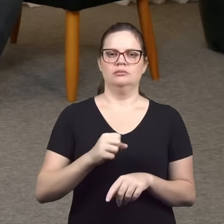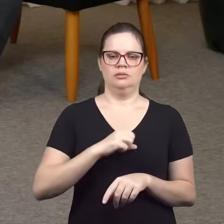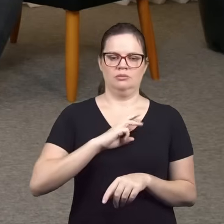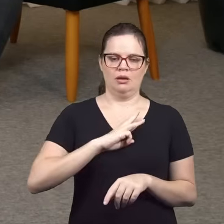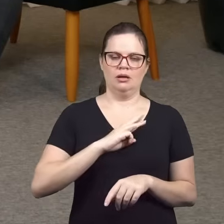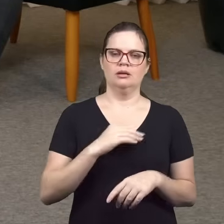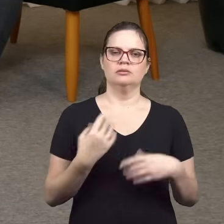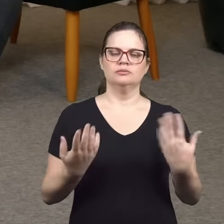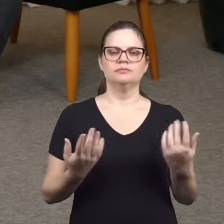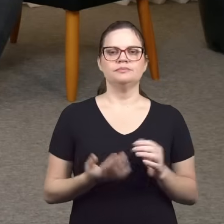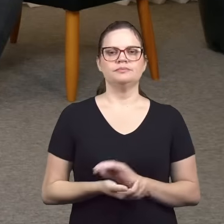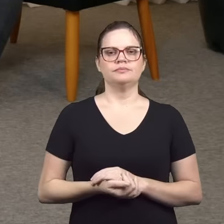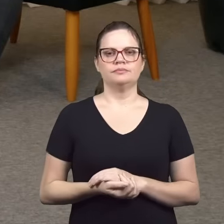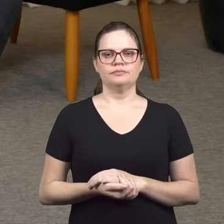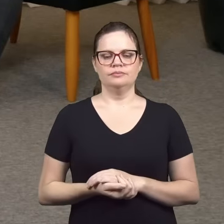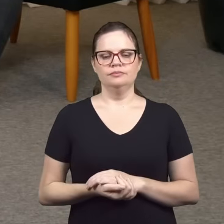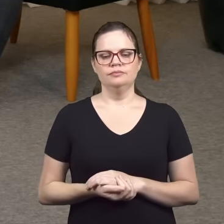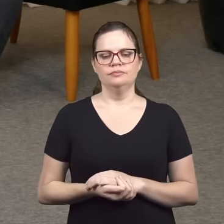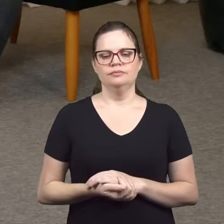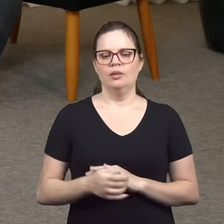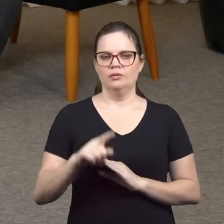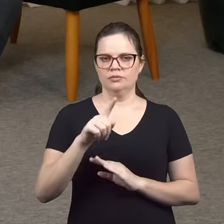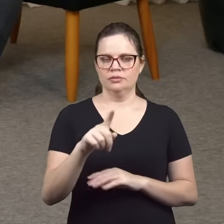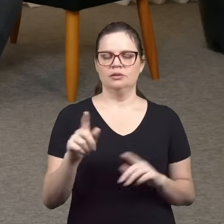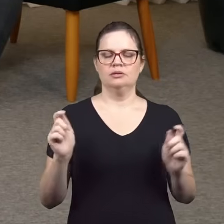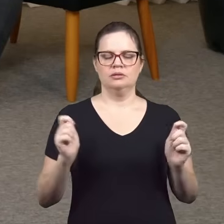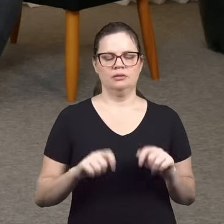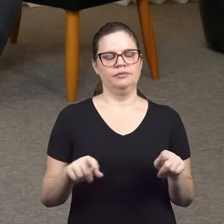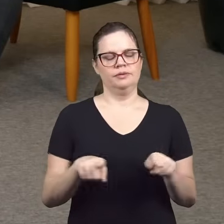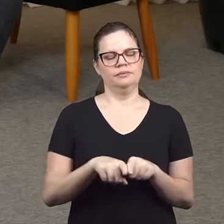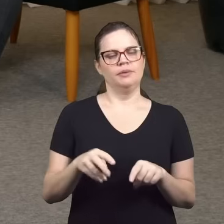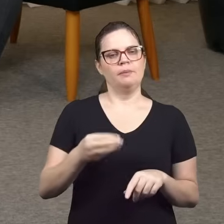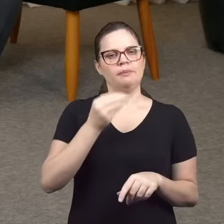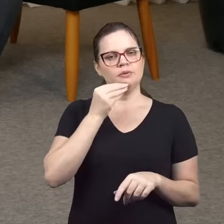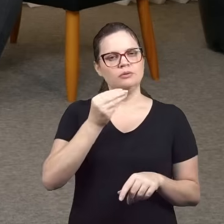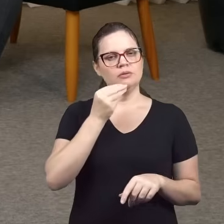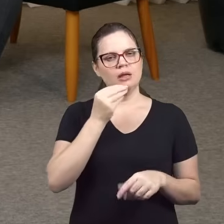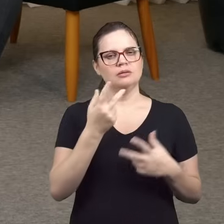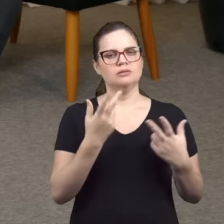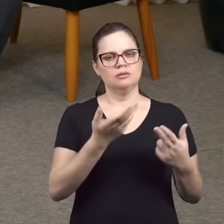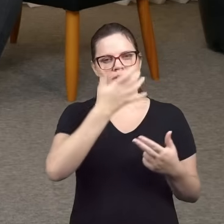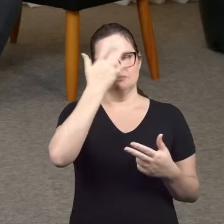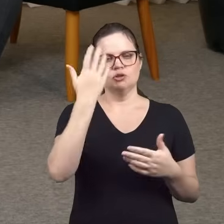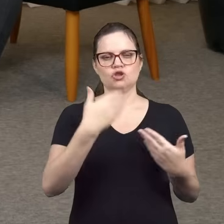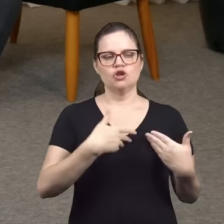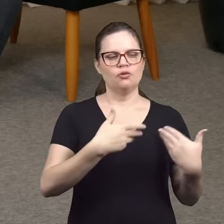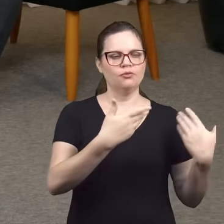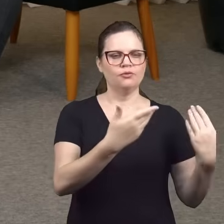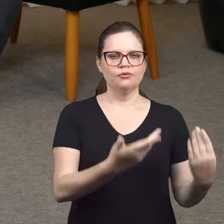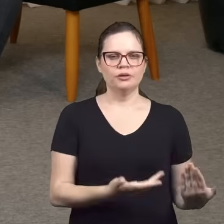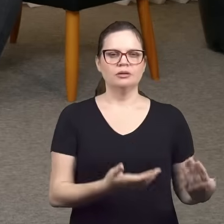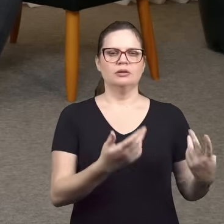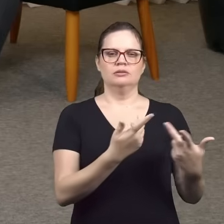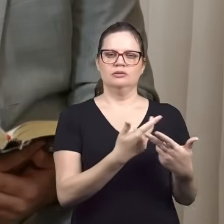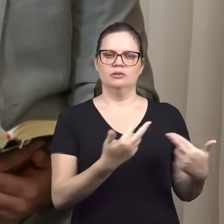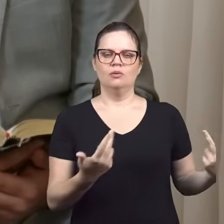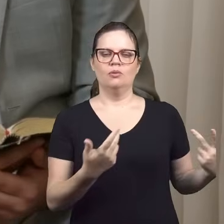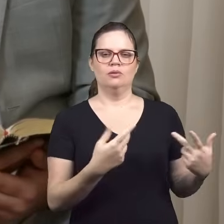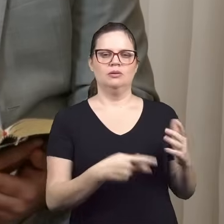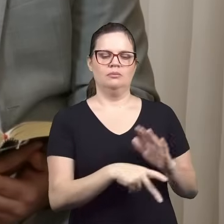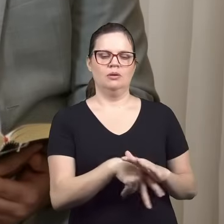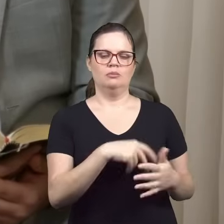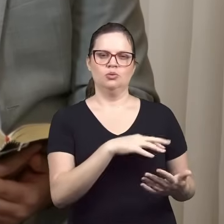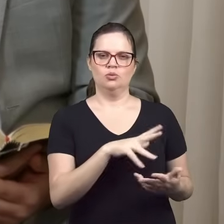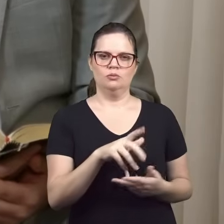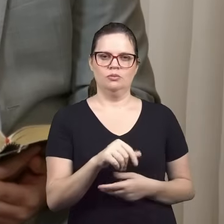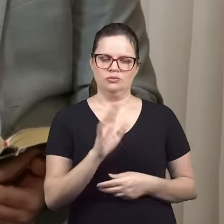você também teve, claro, oportunidades, ofertas, como essa que foi colocada diante dos recabitas? Também